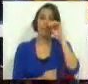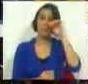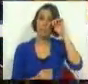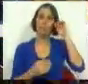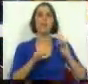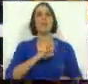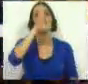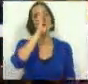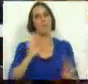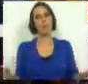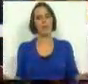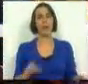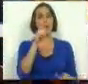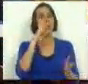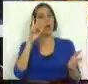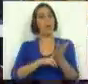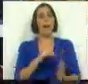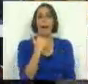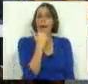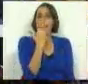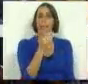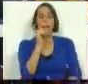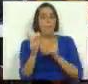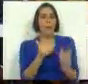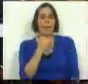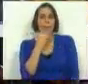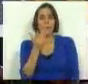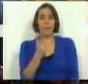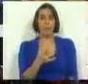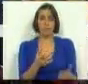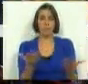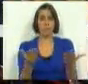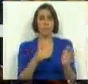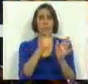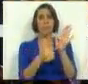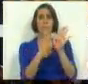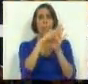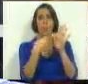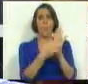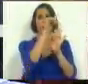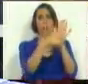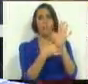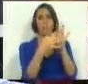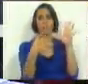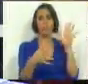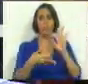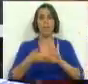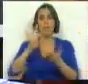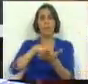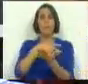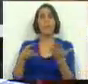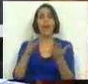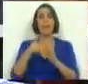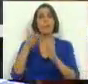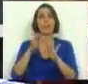Sr. Ministro, nem a sua reconhecida habilidade com as palavras consegue desmentir o seu quadro. Plano de emergência social,